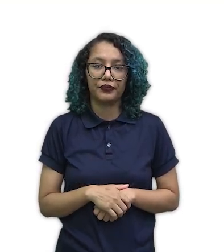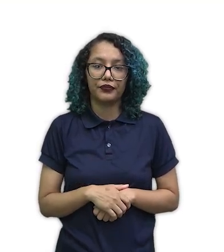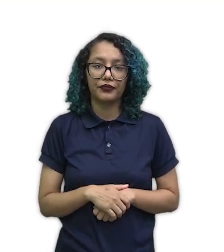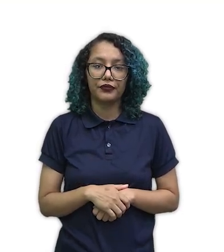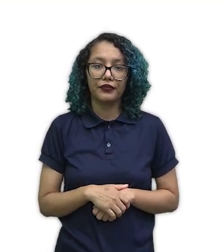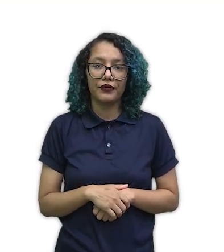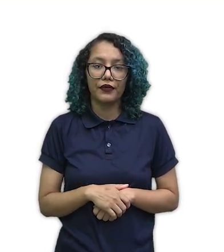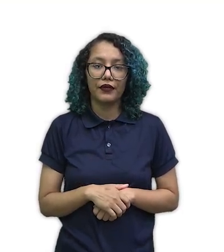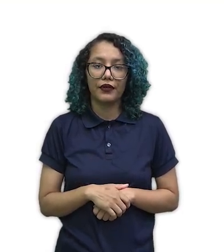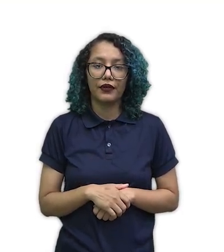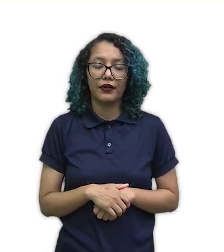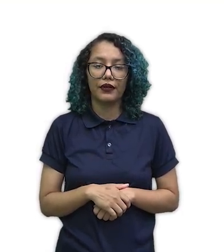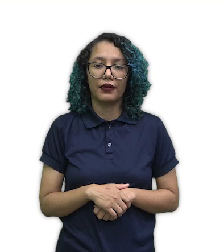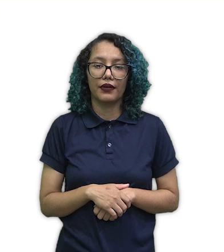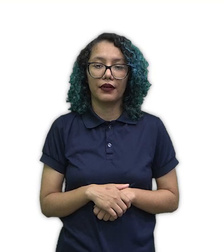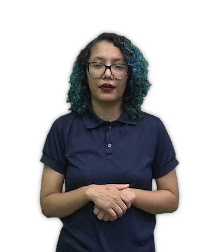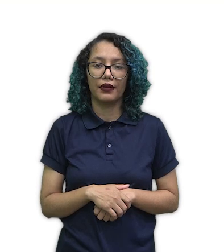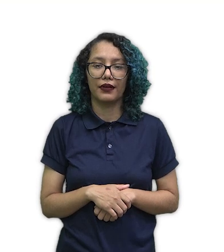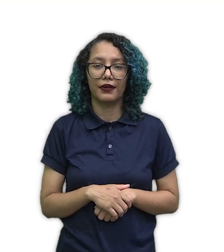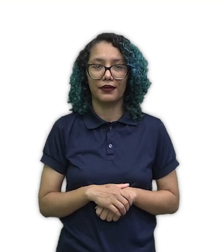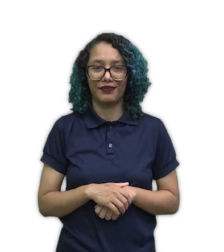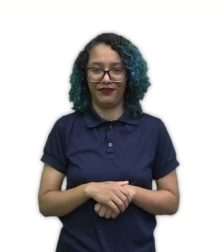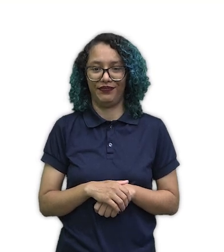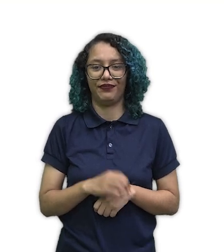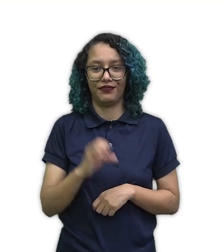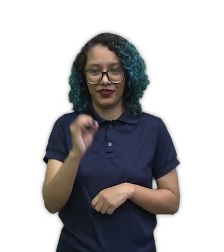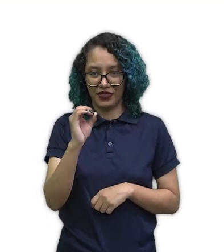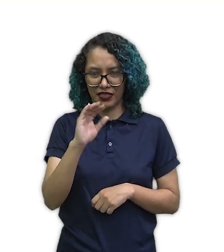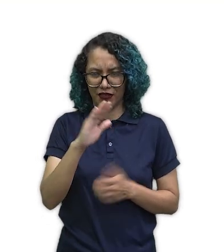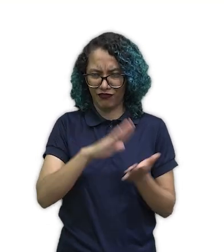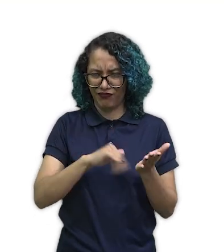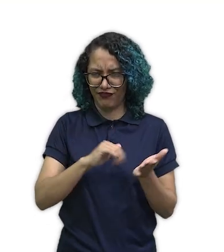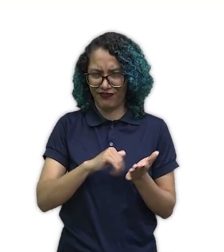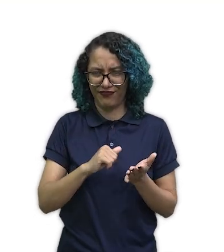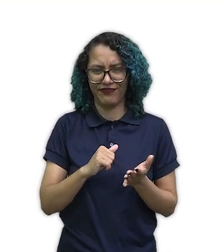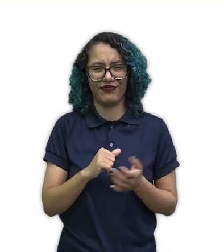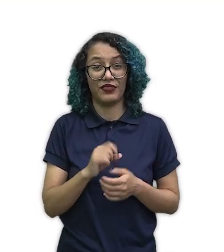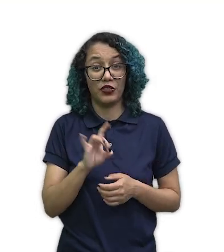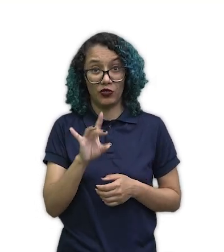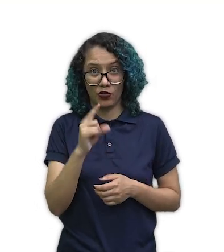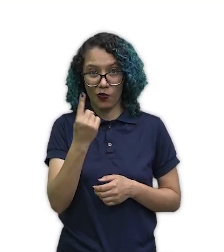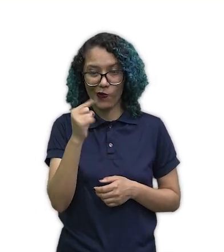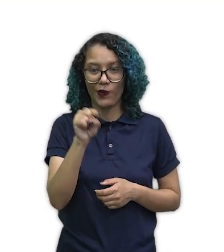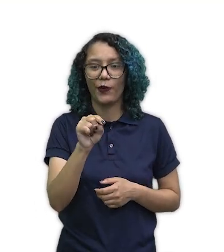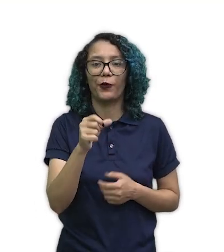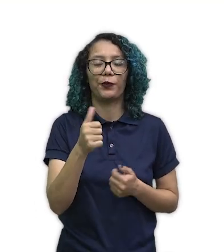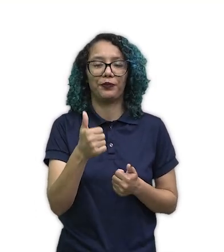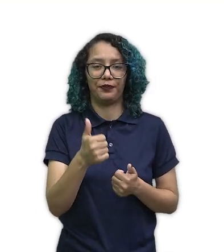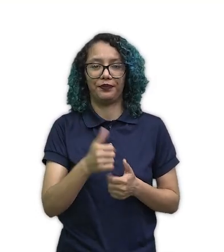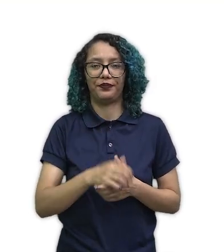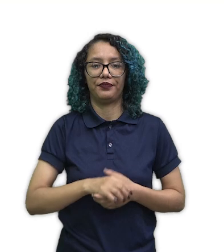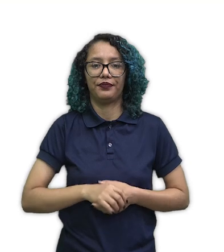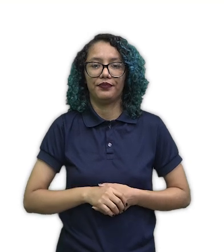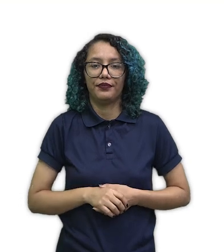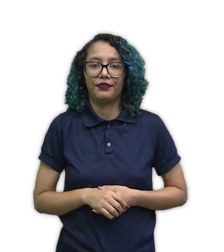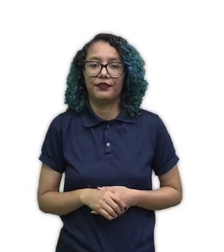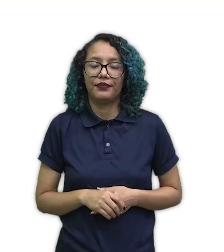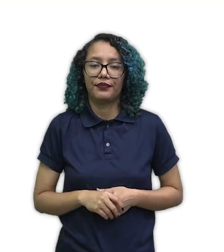Você vai apagar bem aqui, você colocou um 0 a mais aqui, pessoal. É 1.000 vezes 1 mais